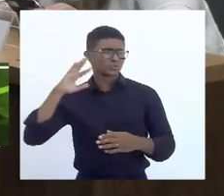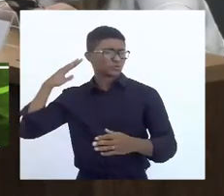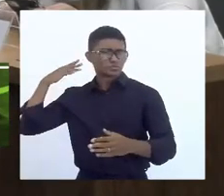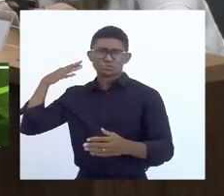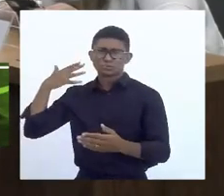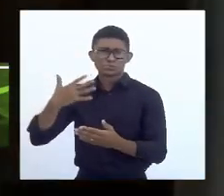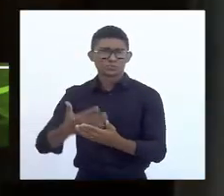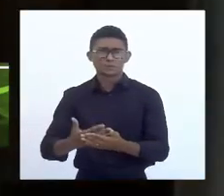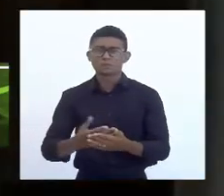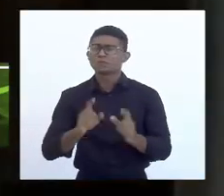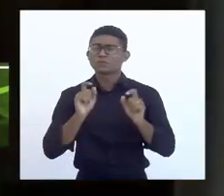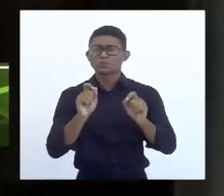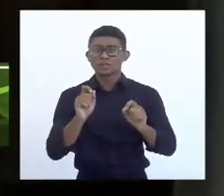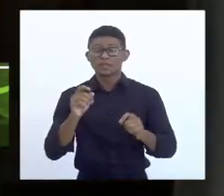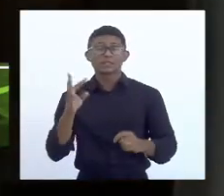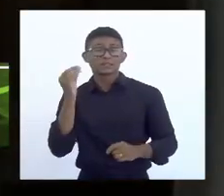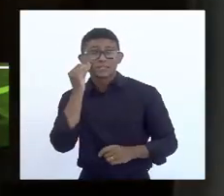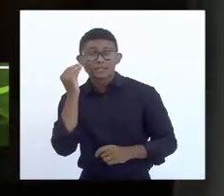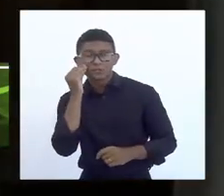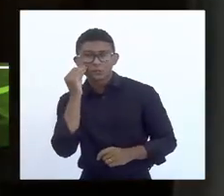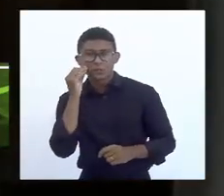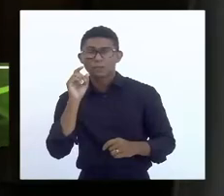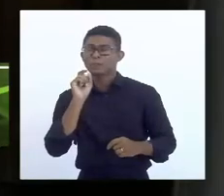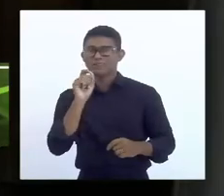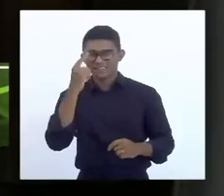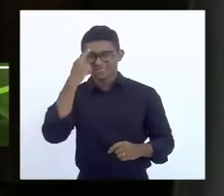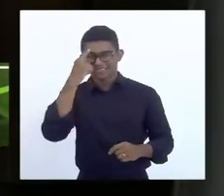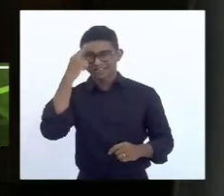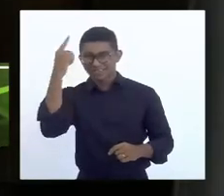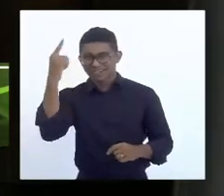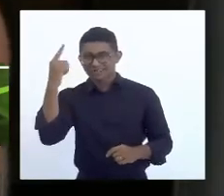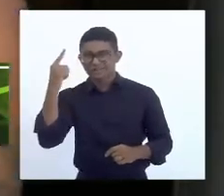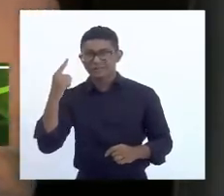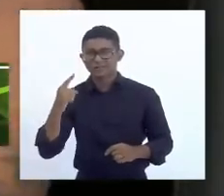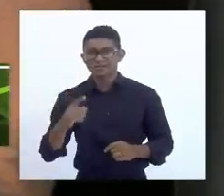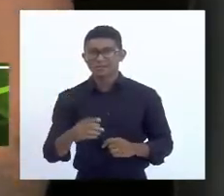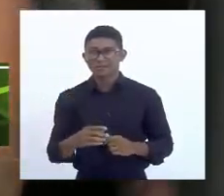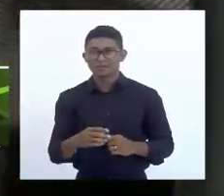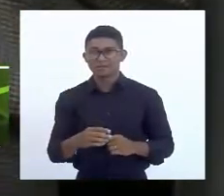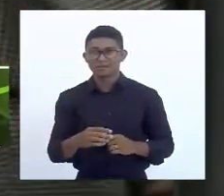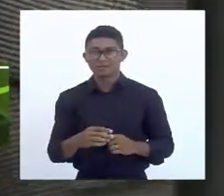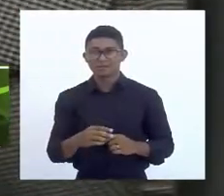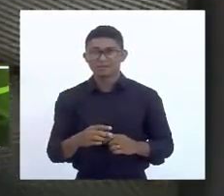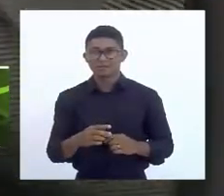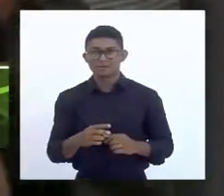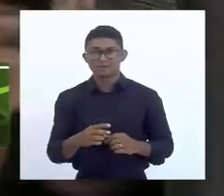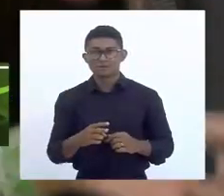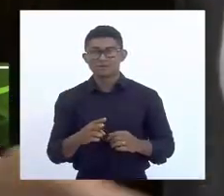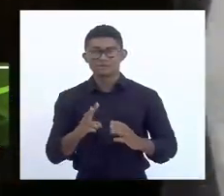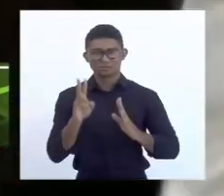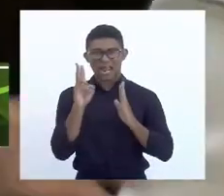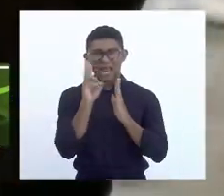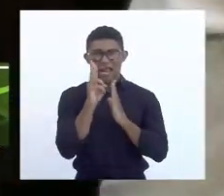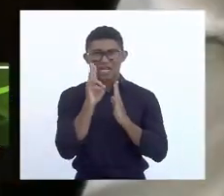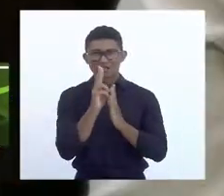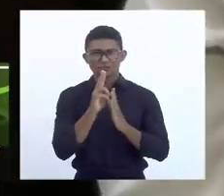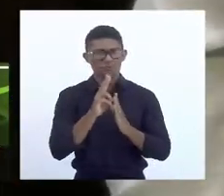expulsar os povos originários de seus territórios. Conclua, por favor. Tá bom. Caraca.